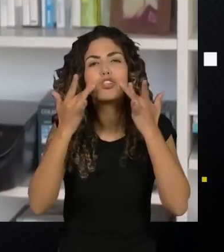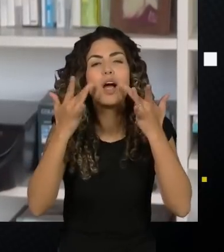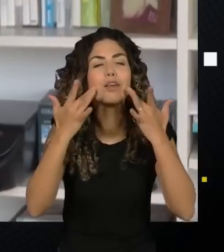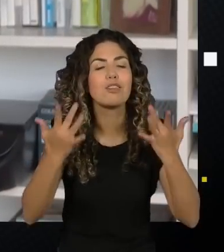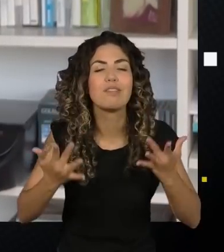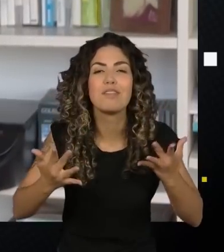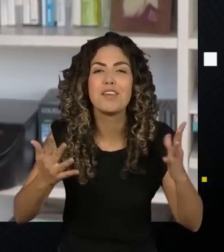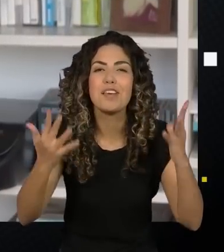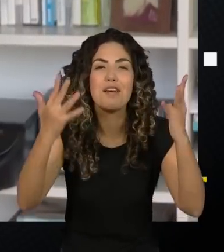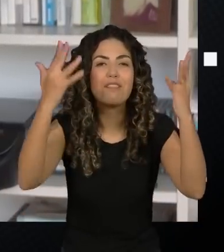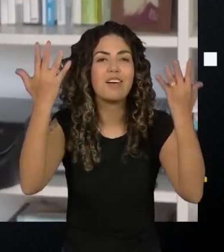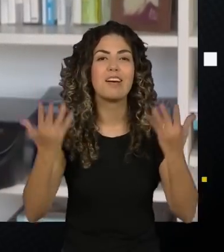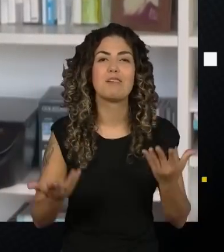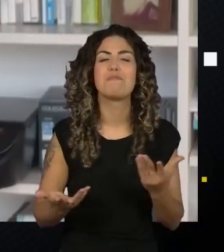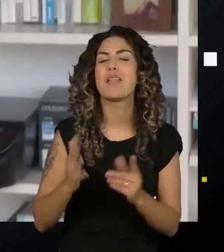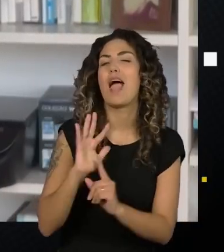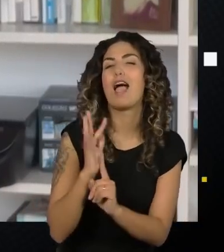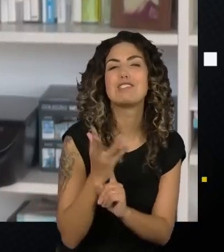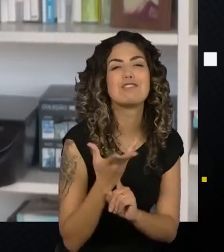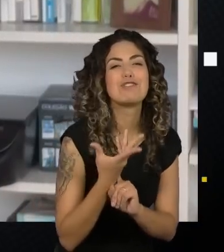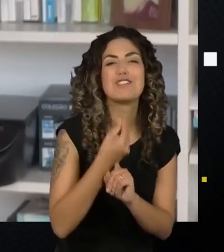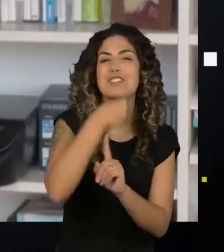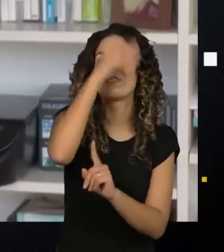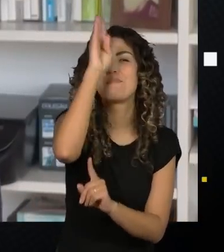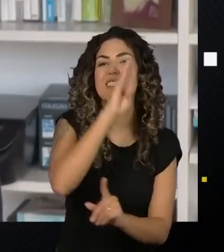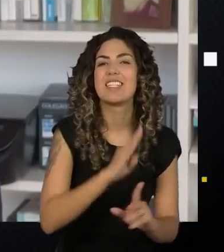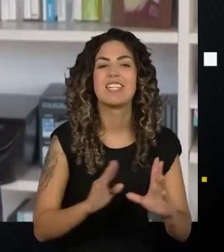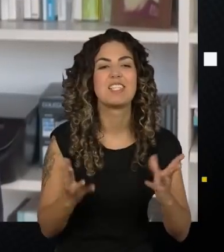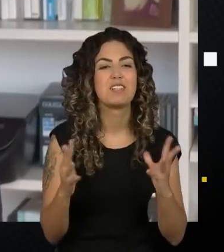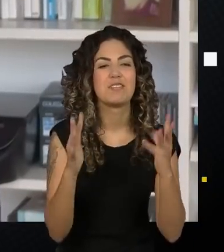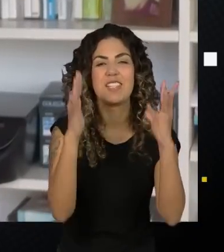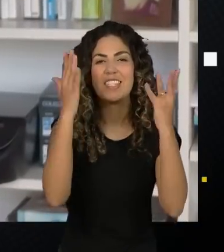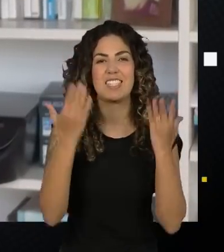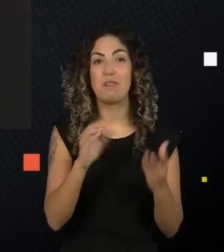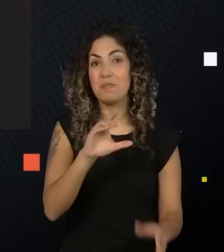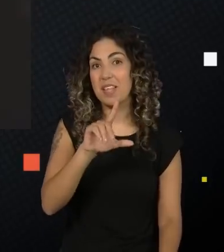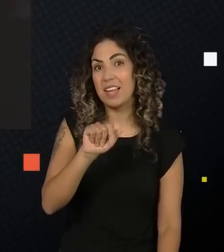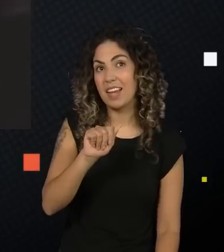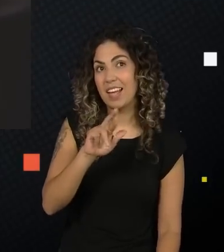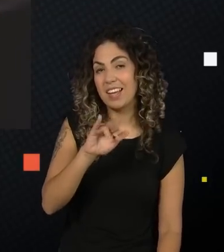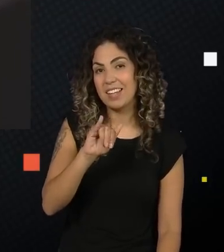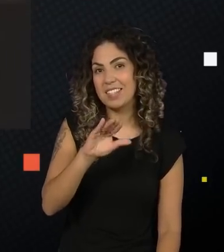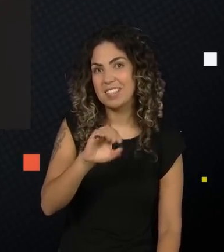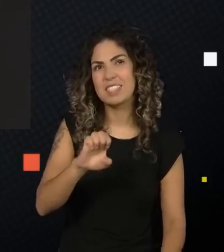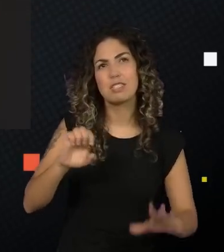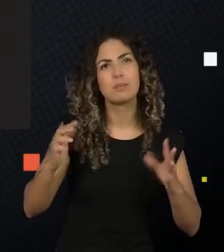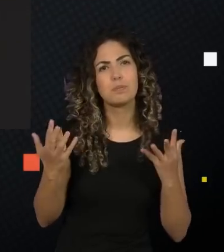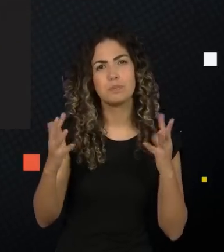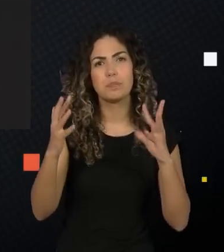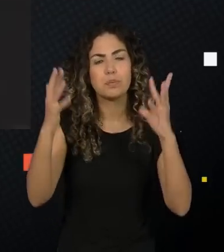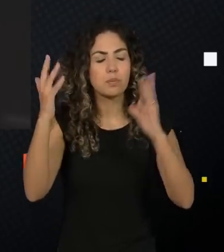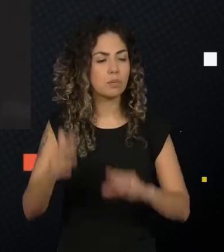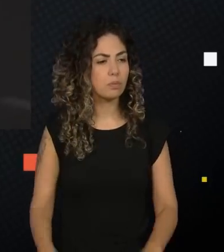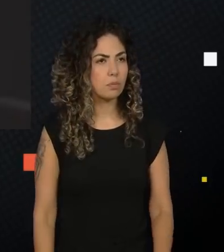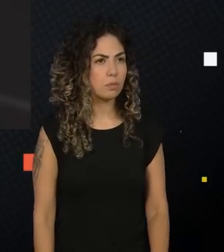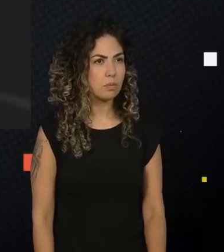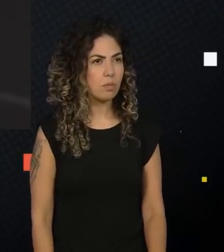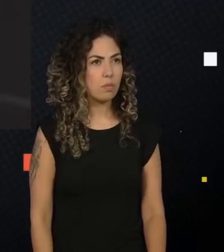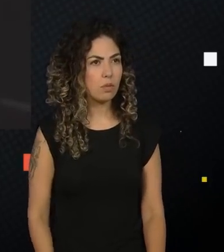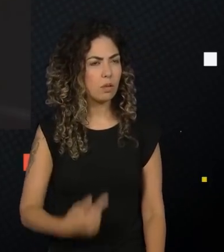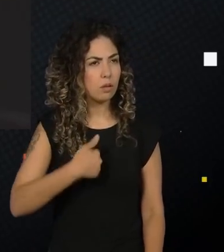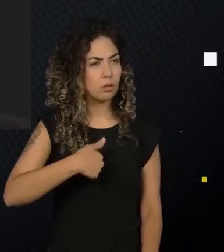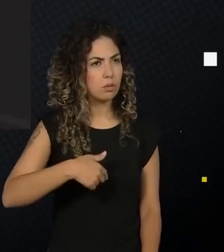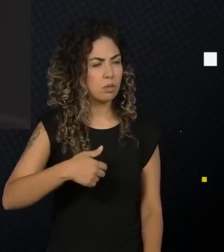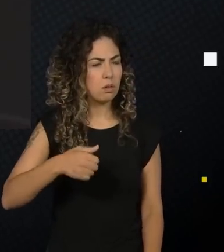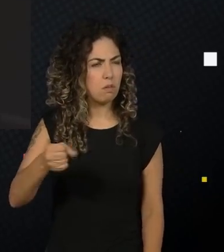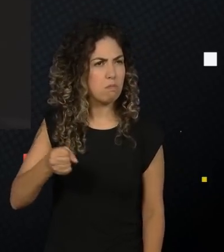artista brasileira, viva Clarice Nisquier. Nobreza escravizada, meu filho